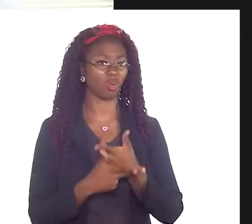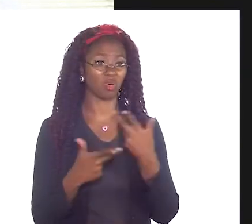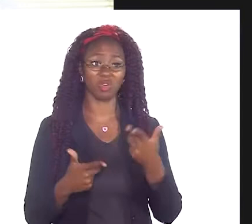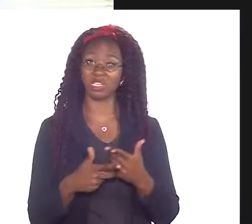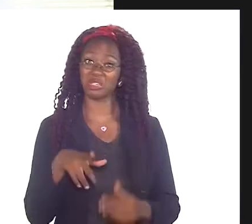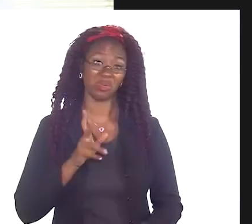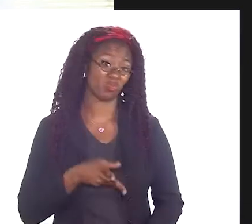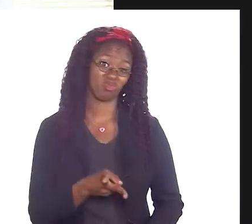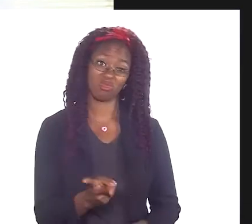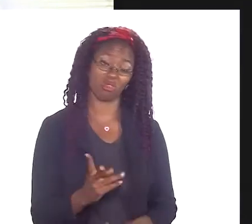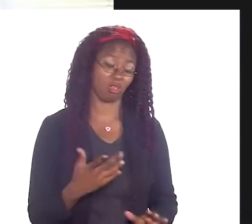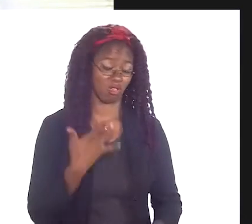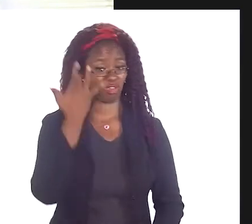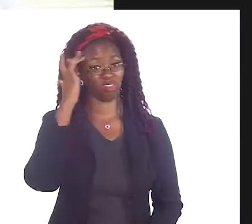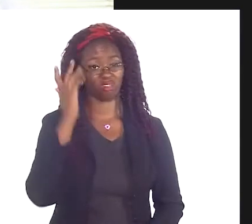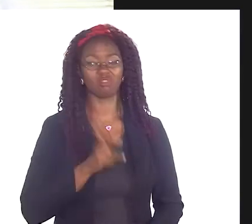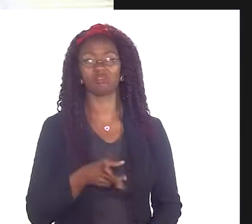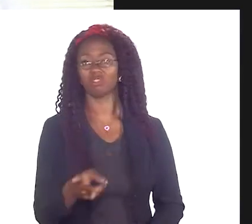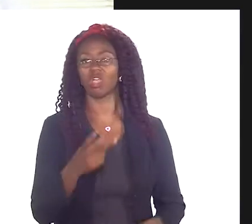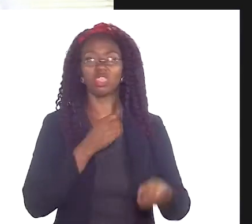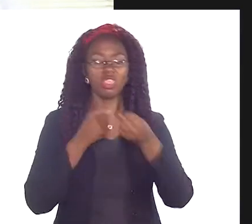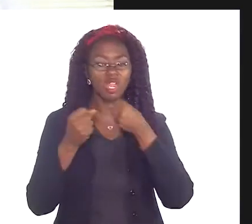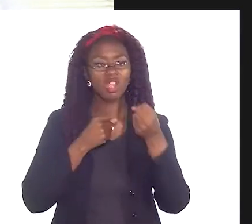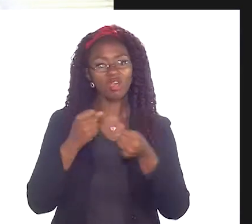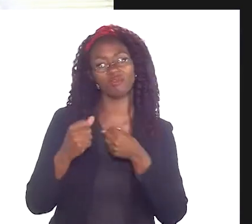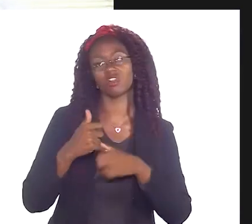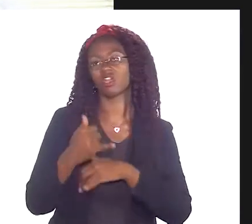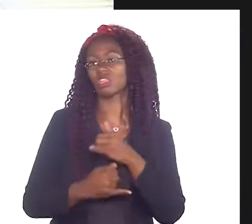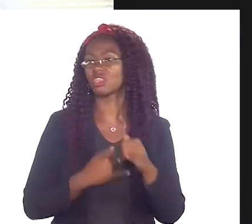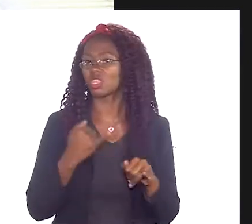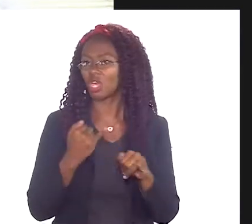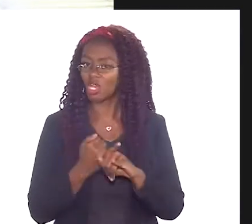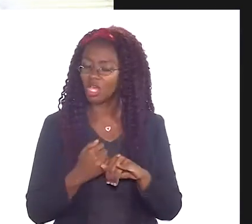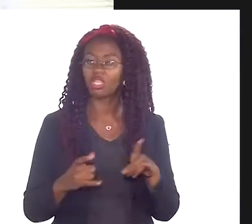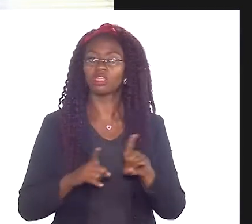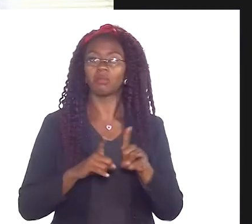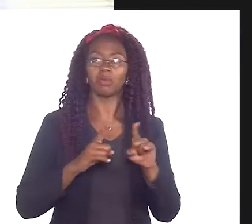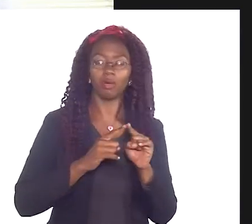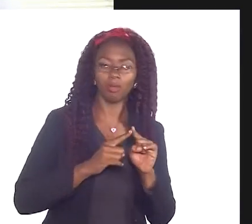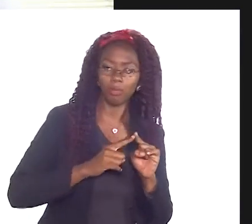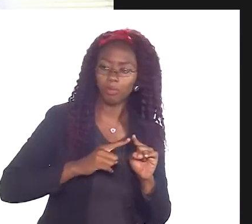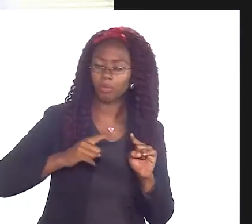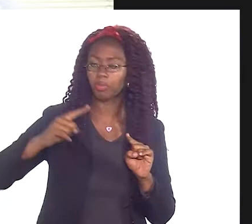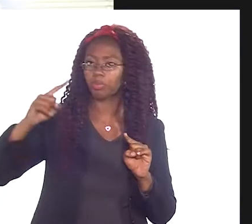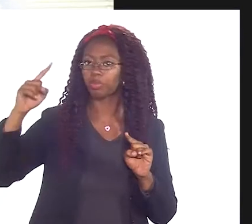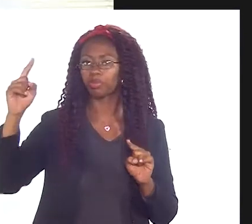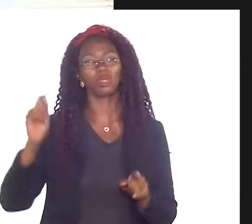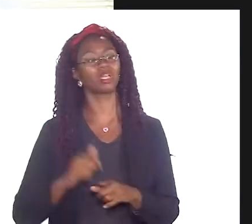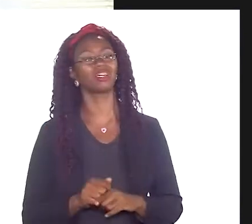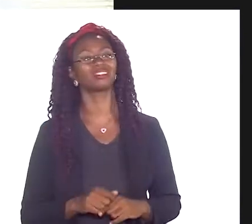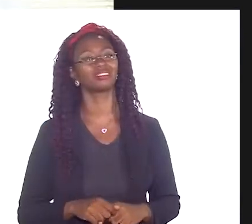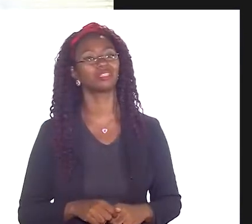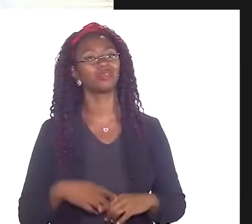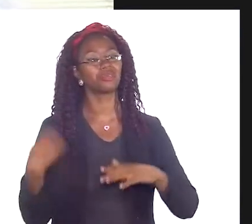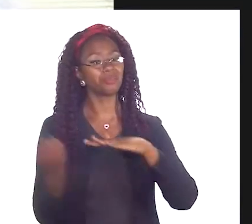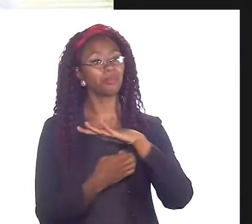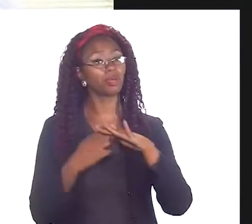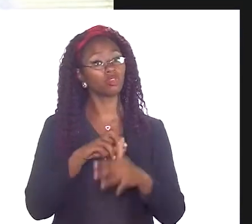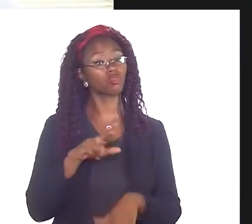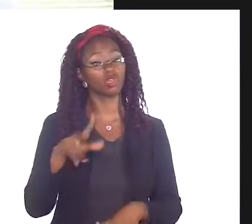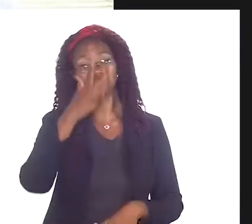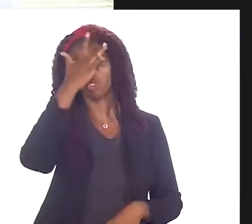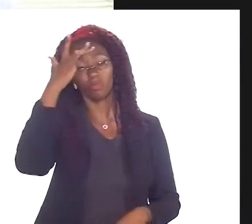para ficar, e as entrevistas online de forma crescente, as empresas, não só